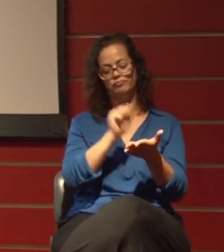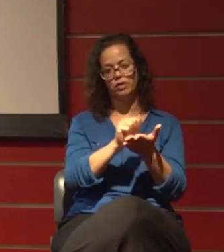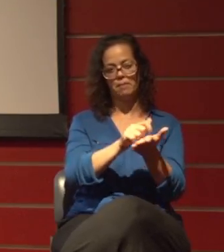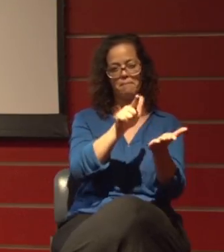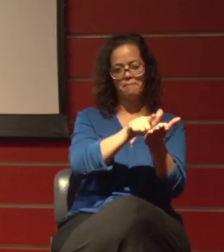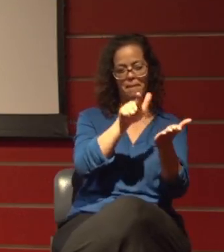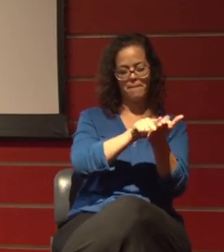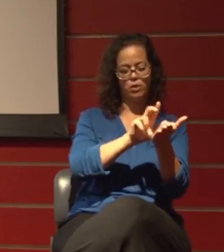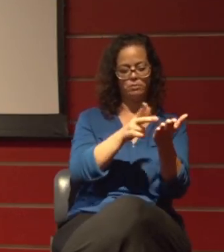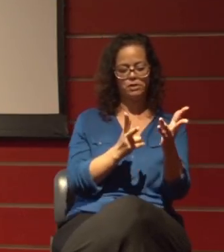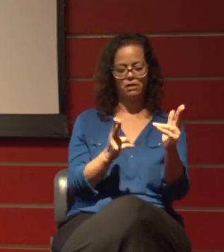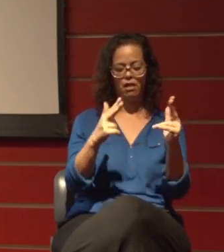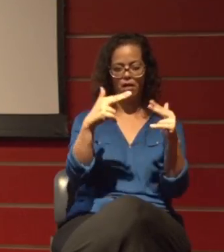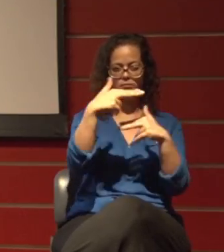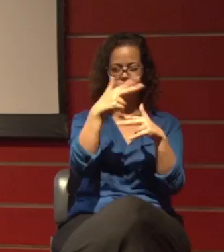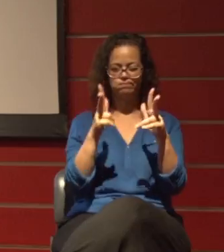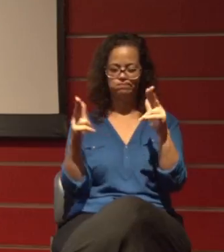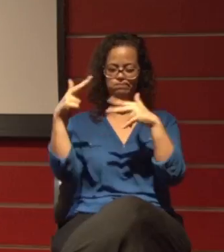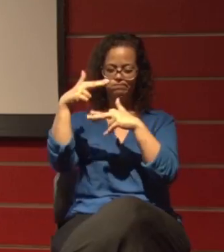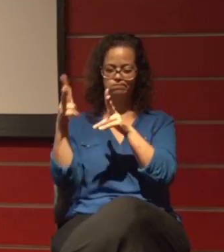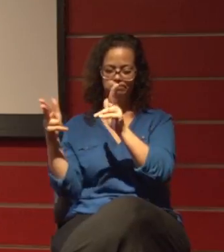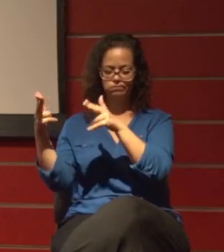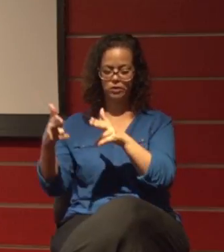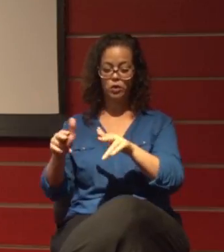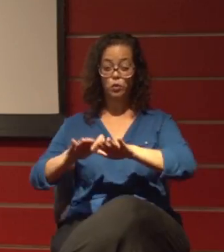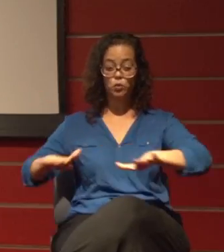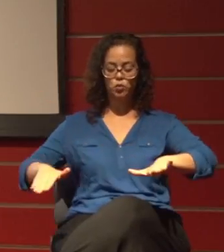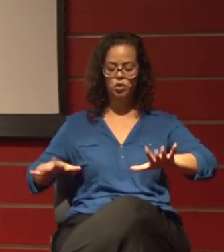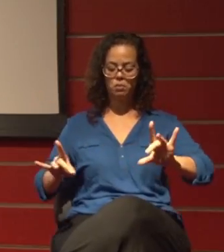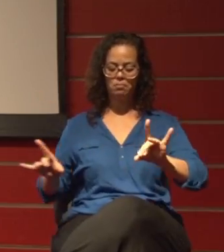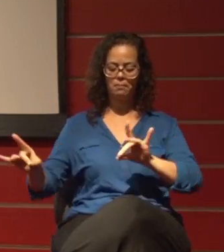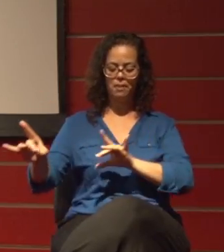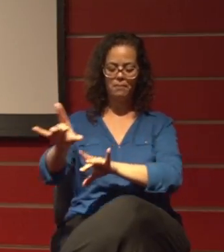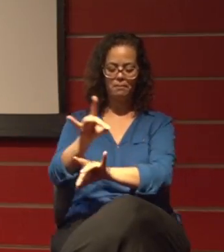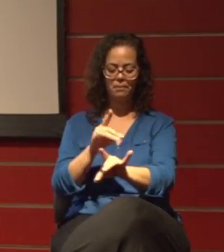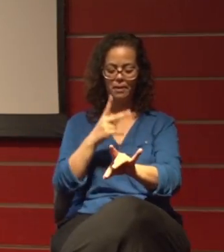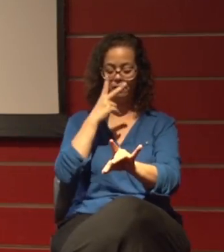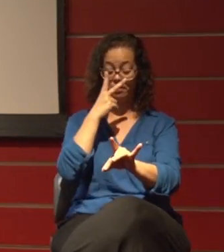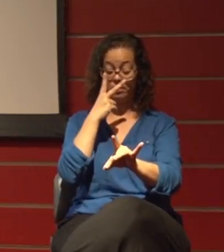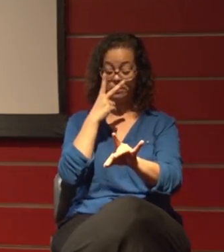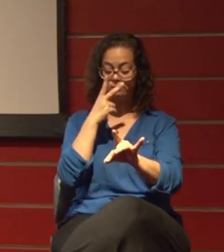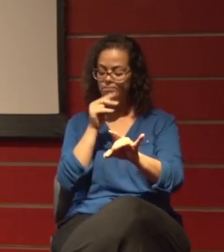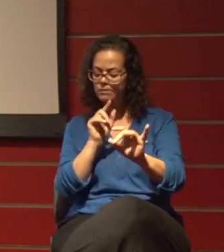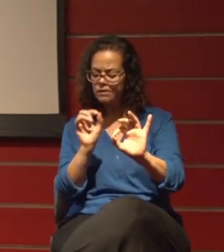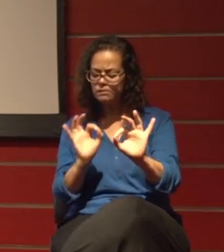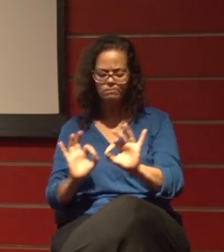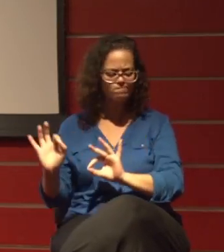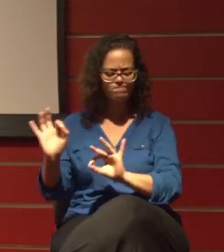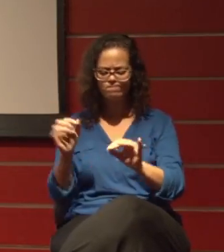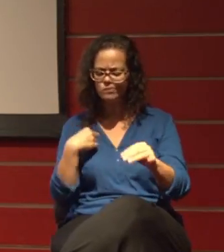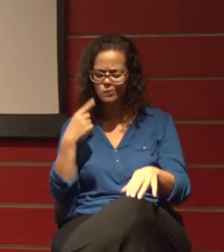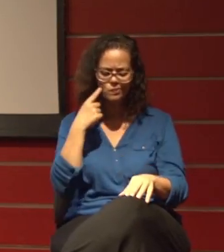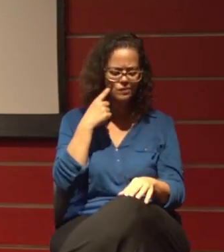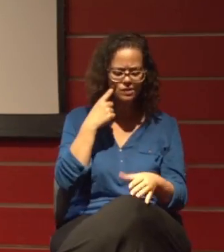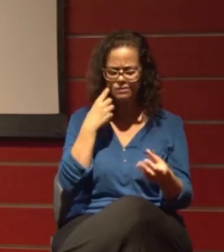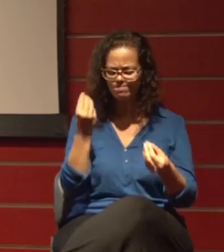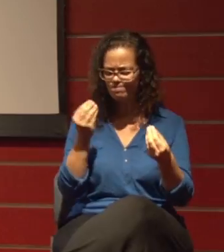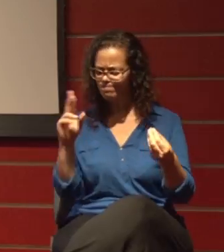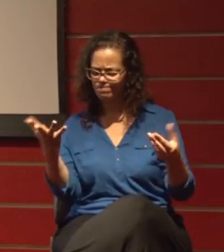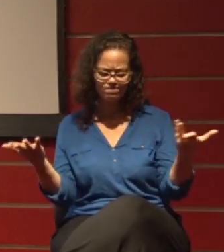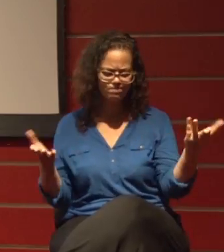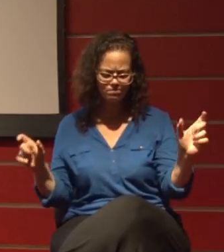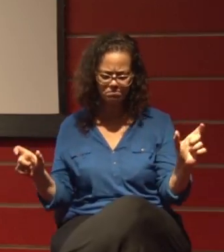recorta Bota ele no chão e monta um quebra-cabeça entendeu porque ali você